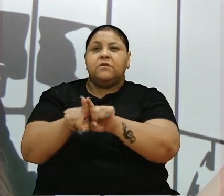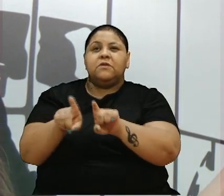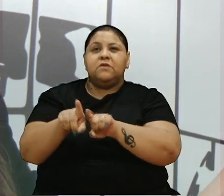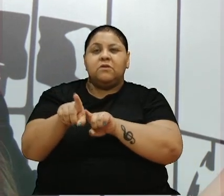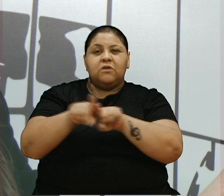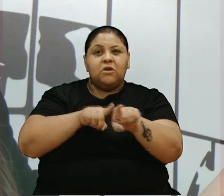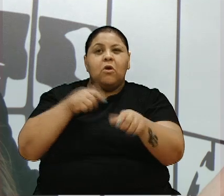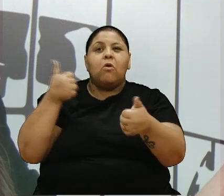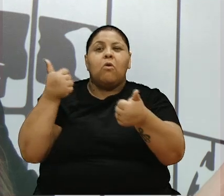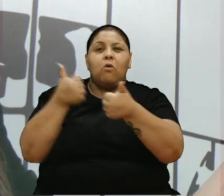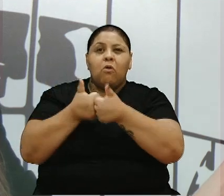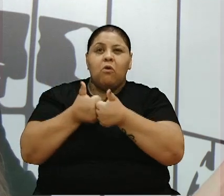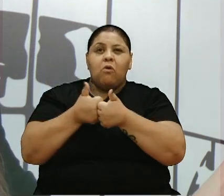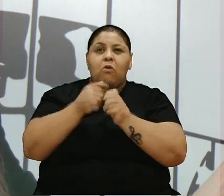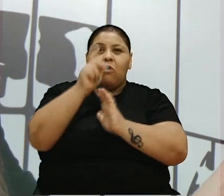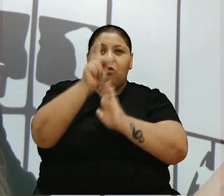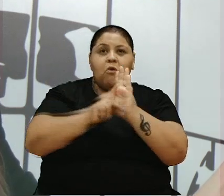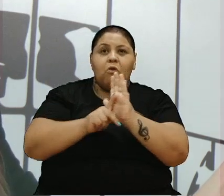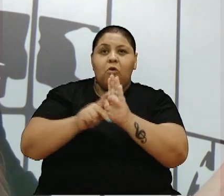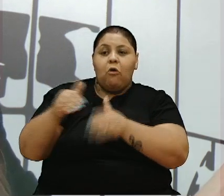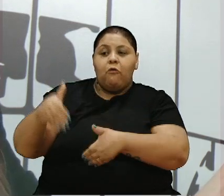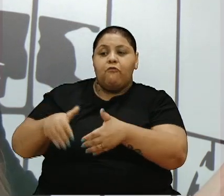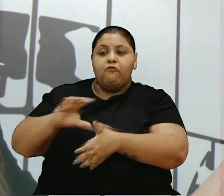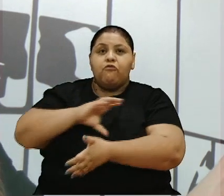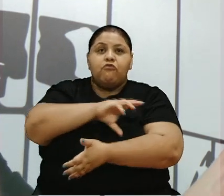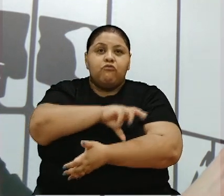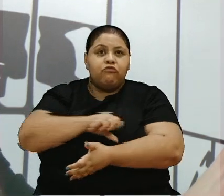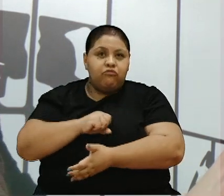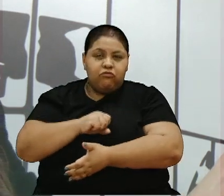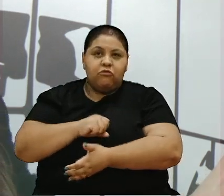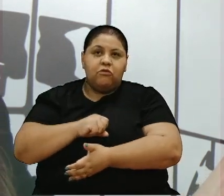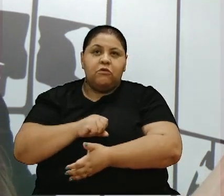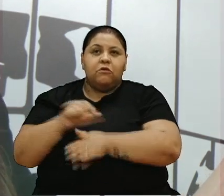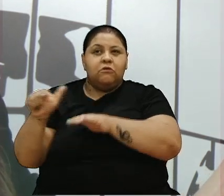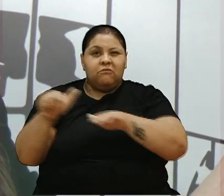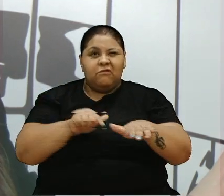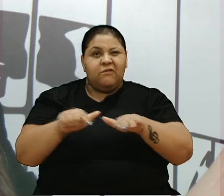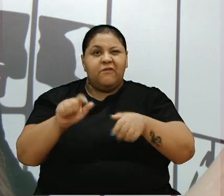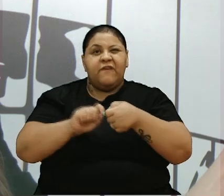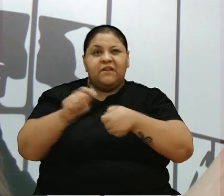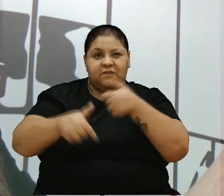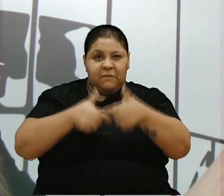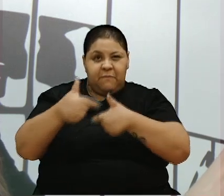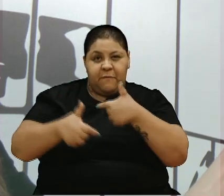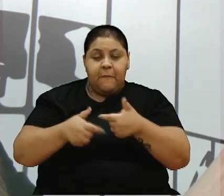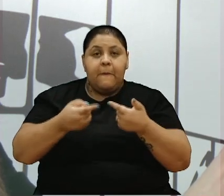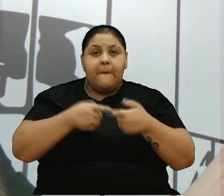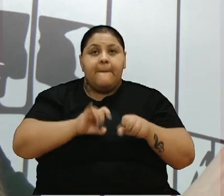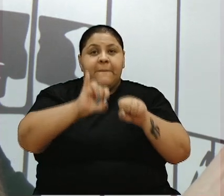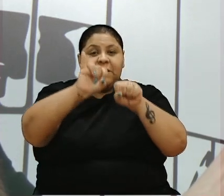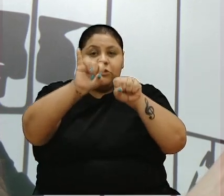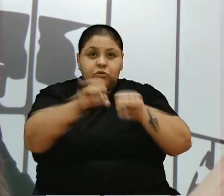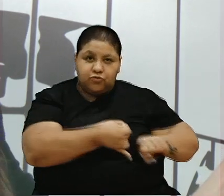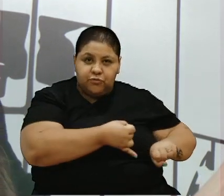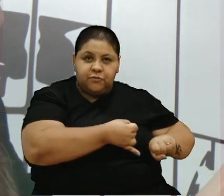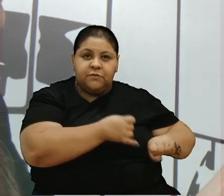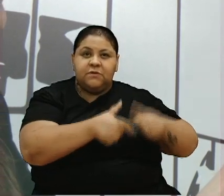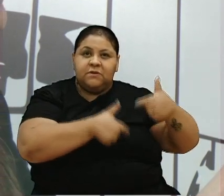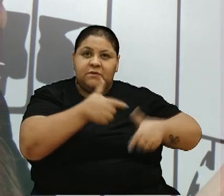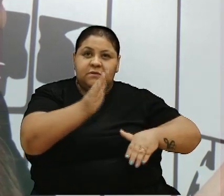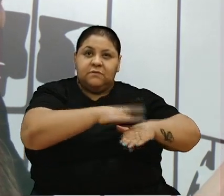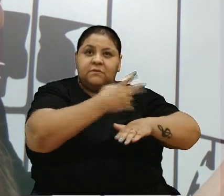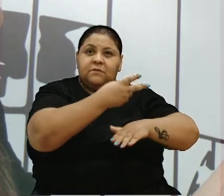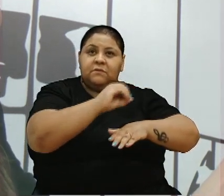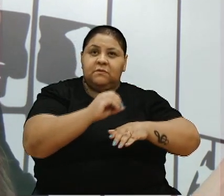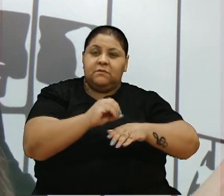existe juntamente também com o projeto Fome de Amor, né, que no caso hospeda, semanalmente eles fazem esse trabalho. Mas o Jiu-Jitsu for Jesus, tendo esse trabalho já há mais de 20